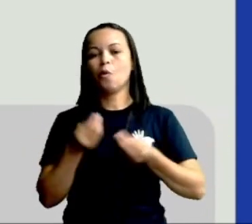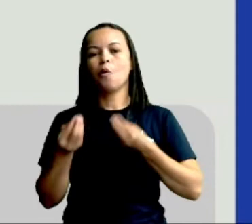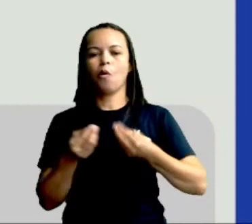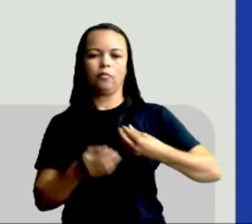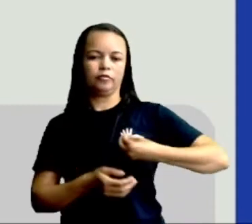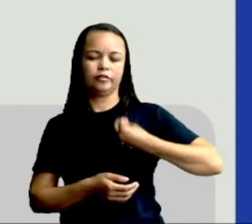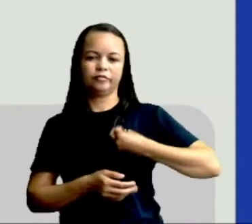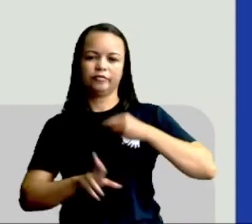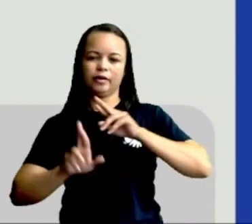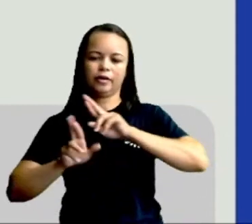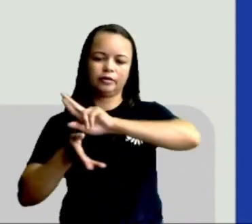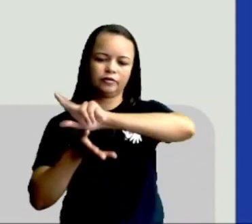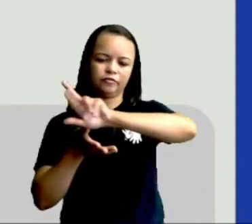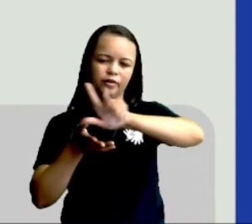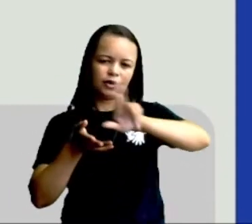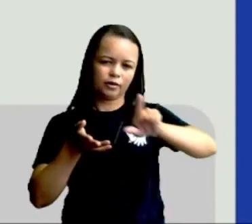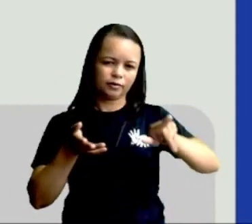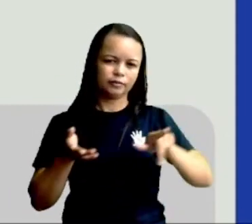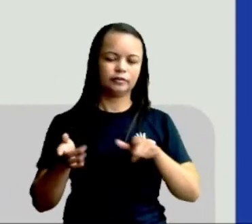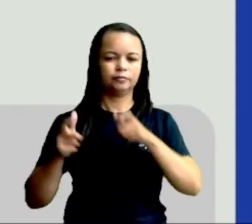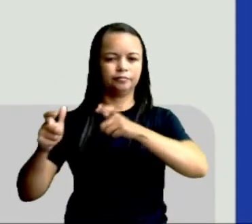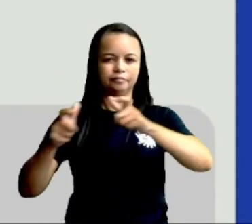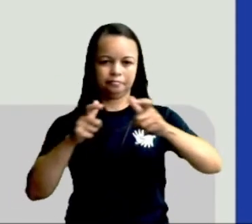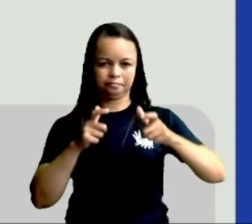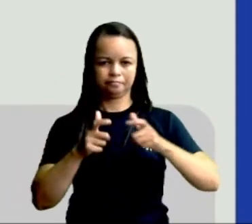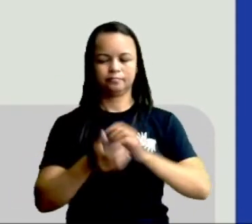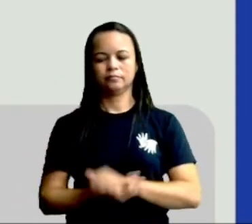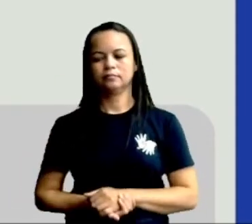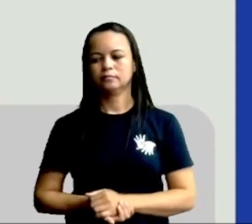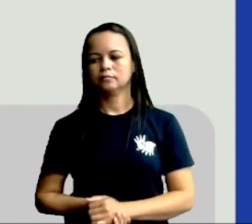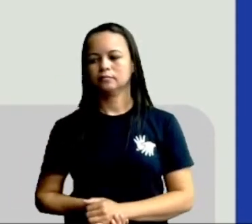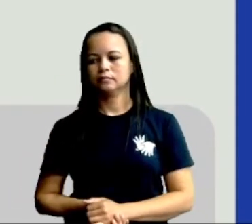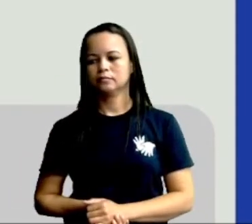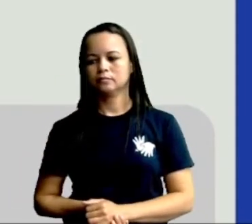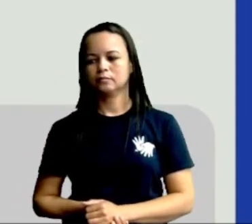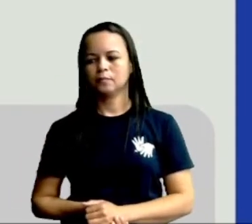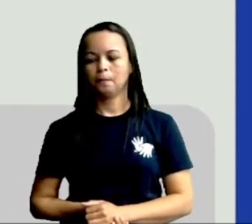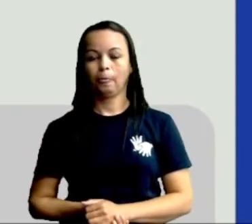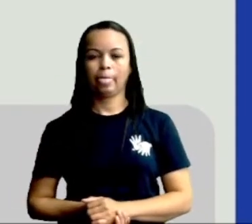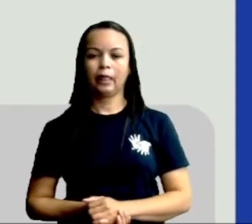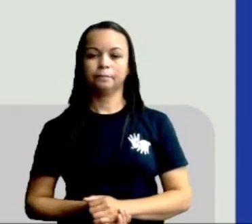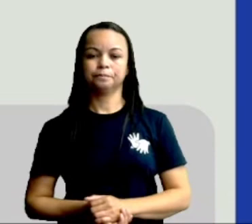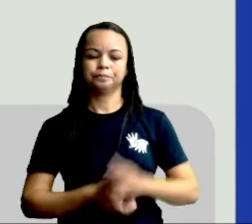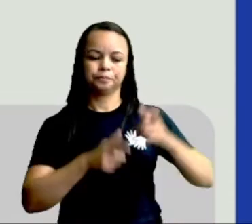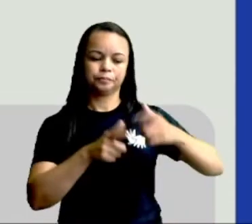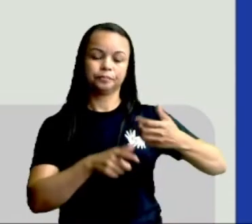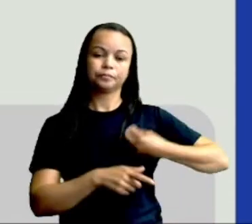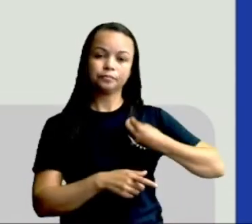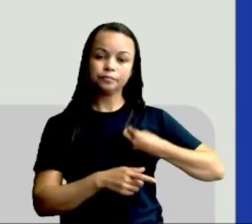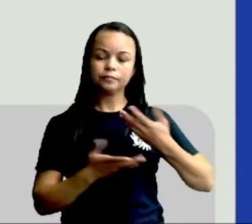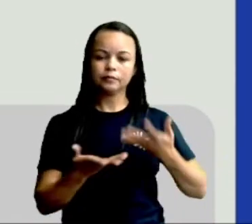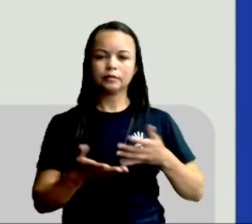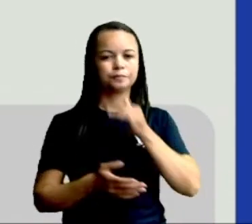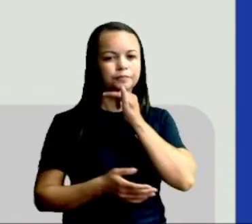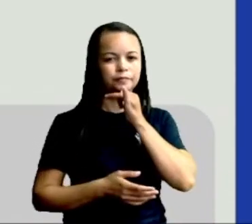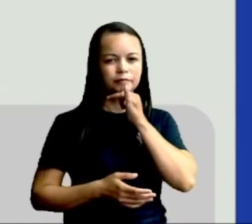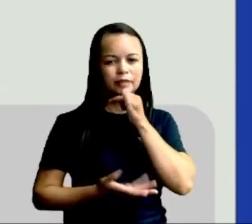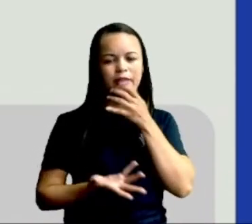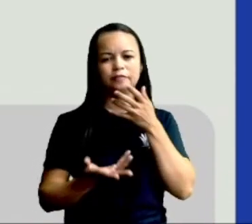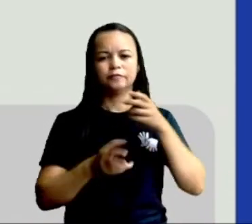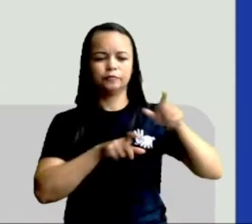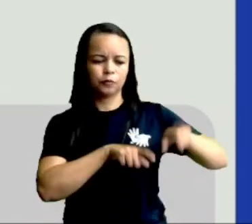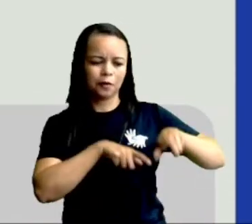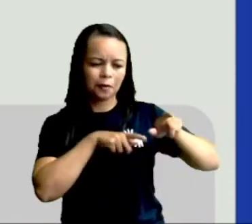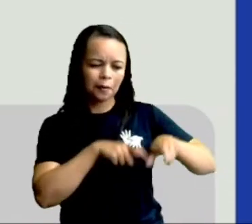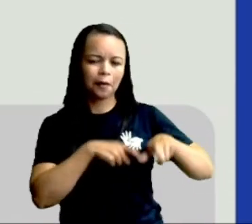modo de viver é diferente de lugar para lugar tá bom o local onde eu vi e aí eu trouxe os exemplos de